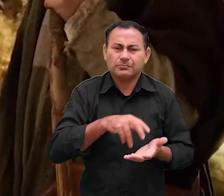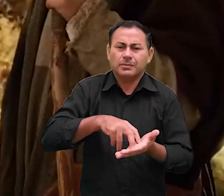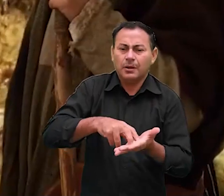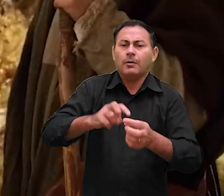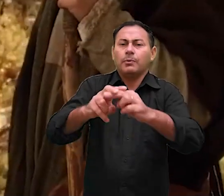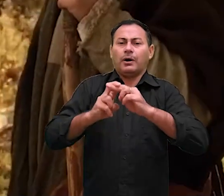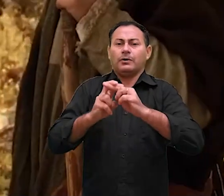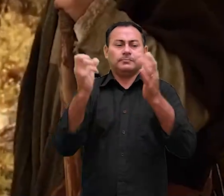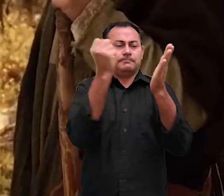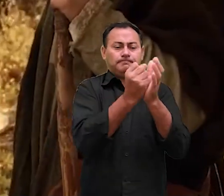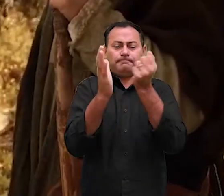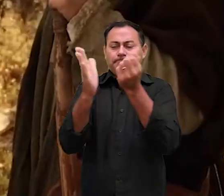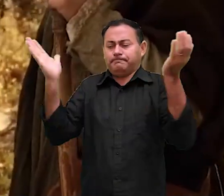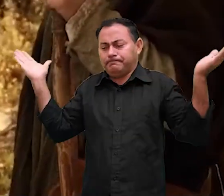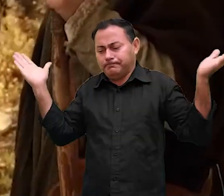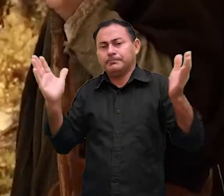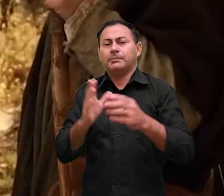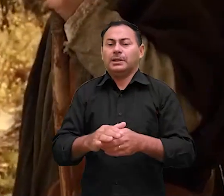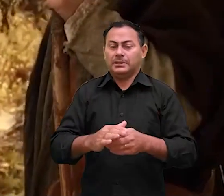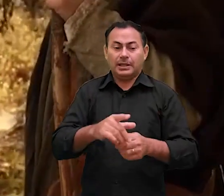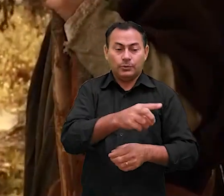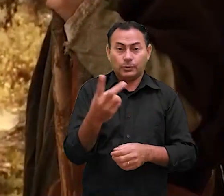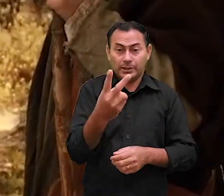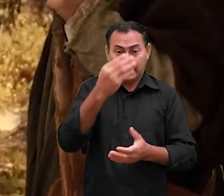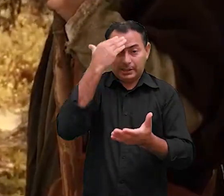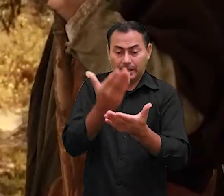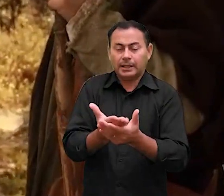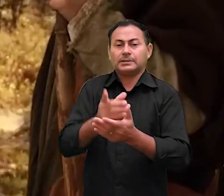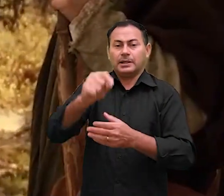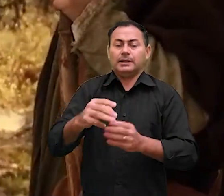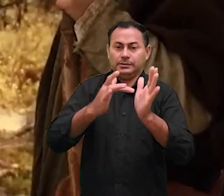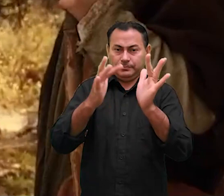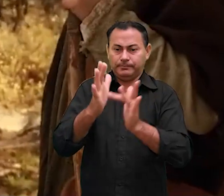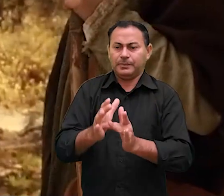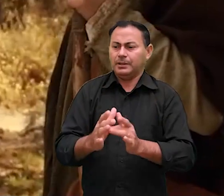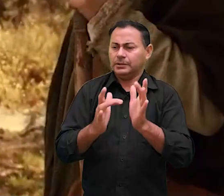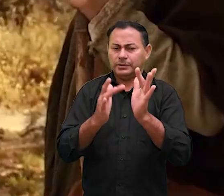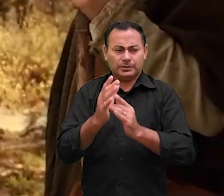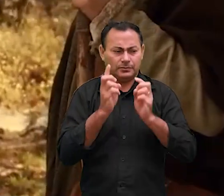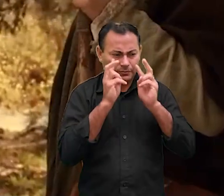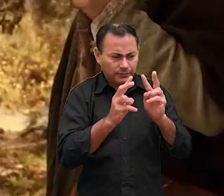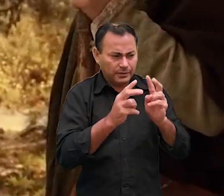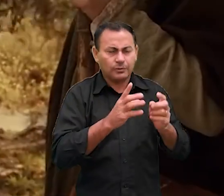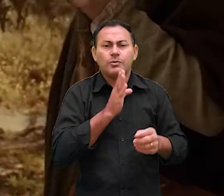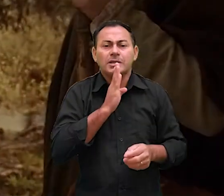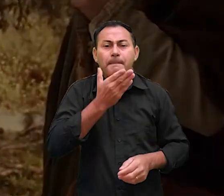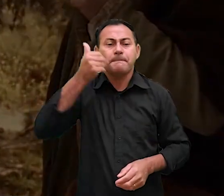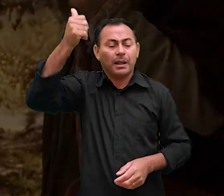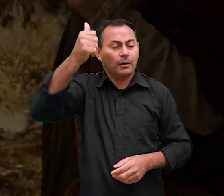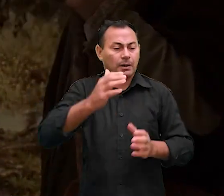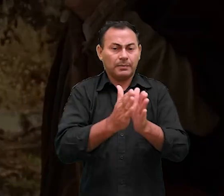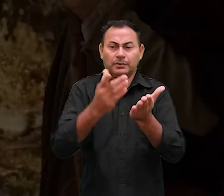causa da crucificação daquele que eles acreditavam ser o Messias. Jesus os repreende por não conhecerem melhor as Escrituras.